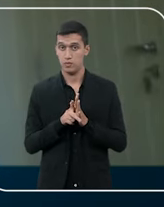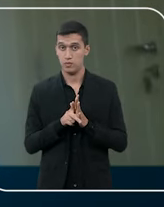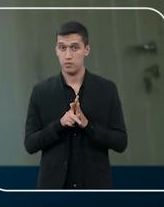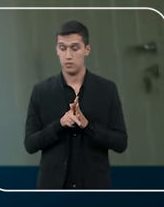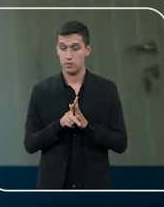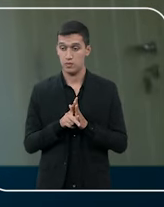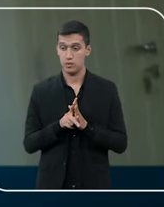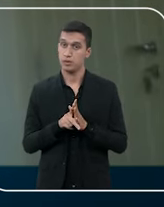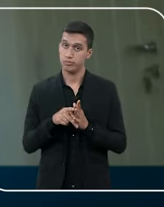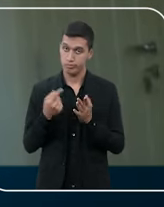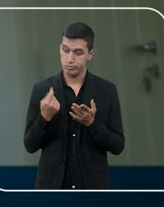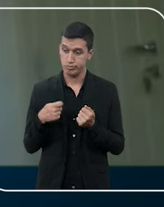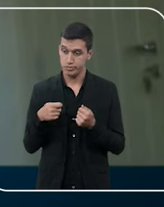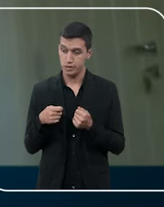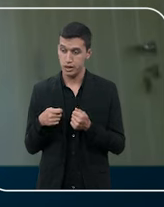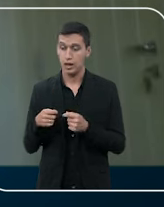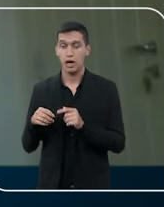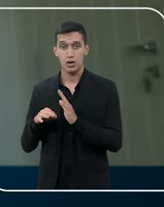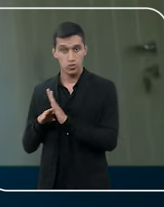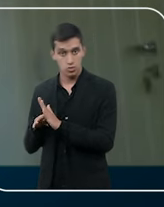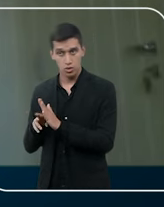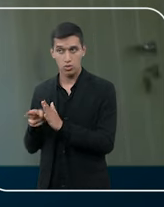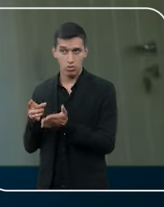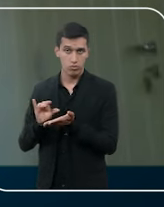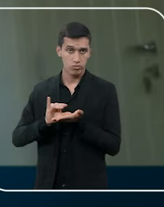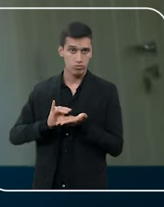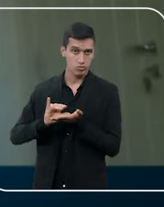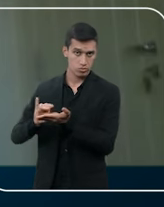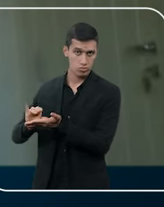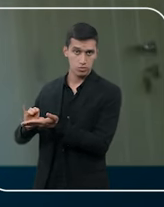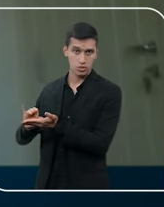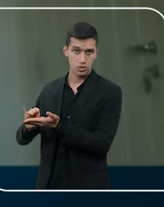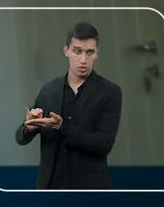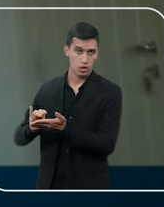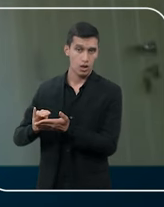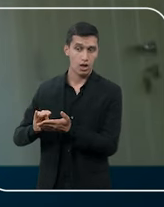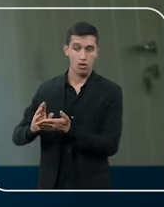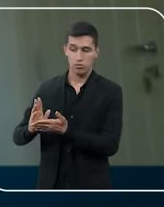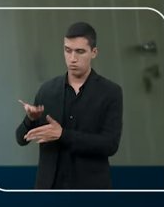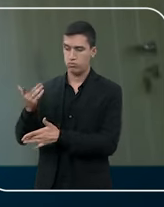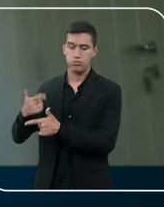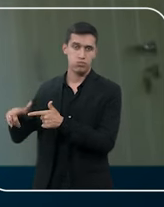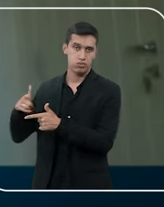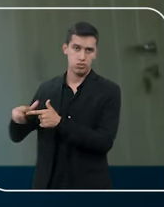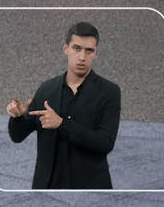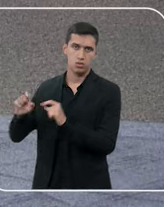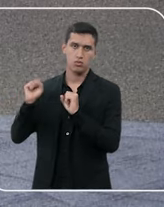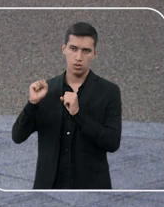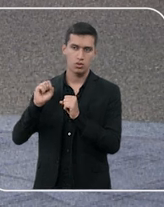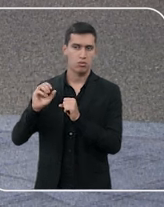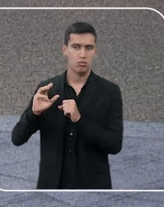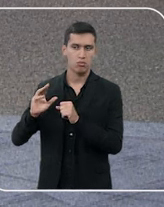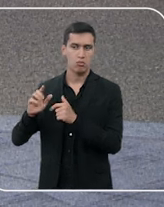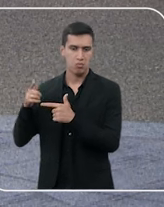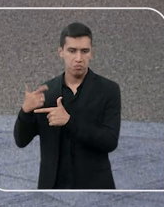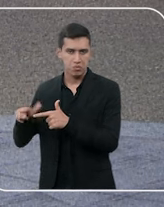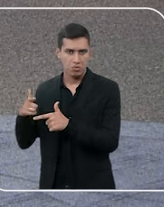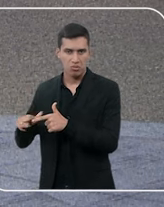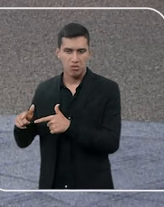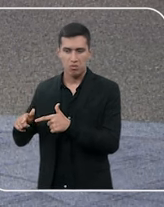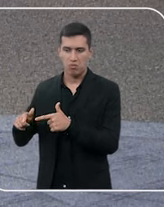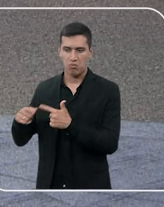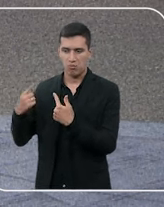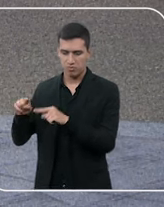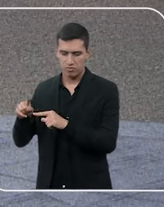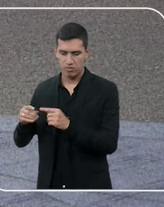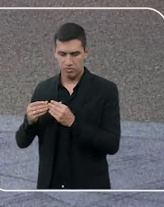ou indenizar, né? Podemos falar essas duas expressões, um dano que pode ser um dano material, um dano moral, que